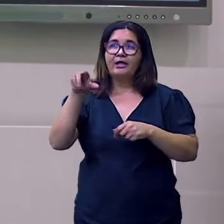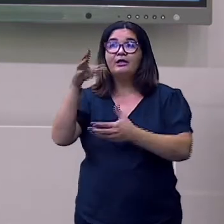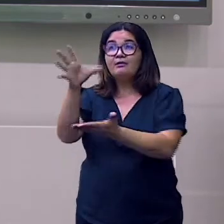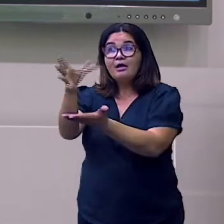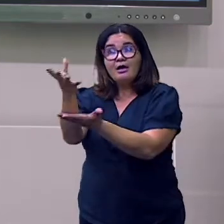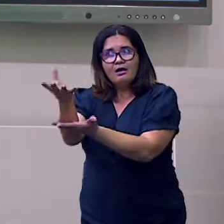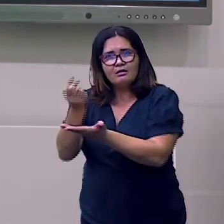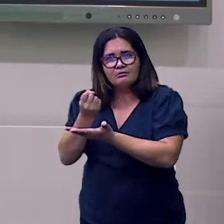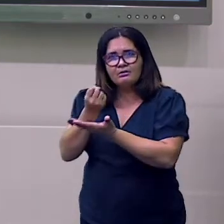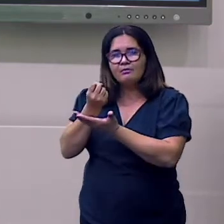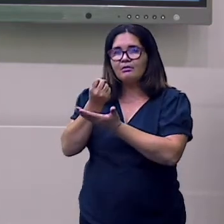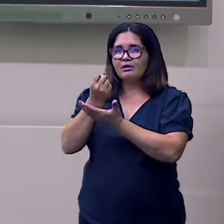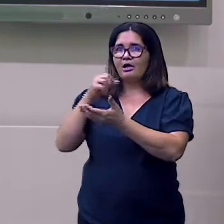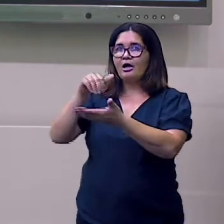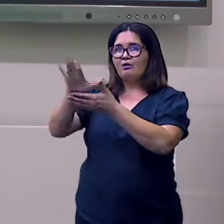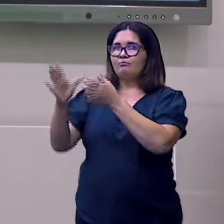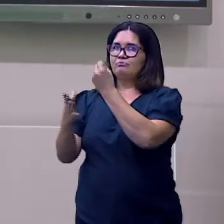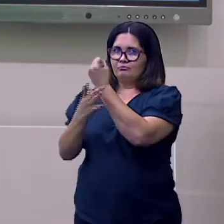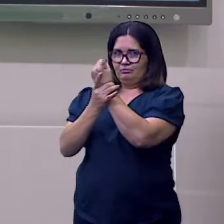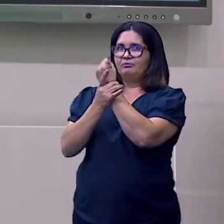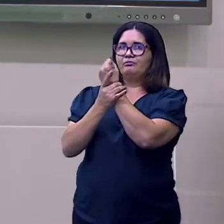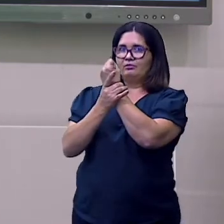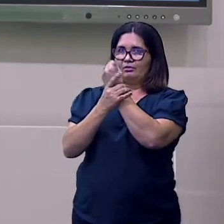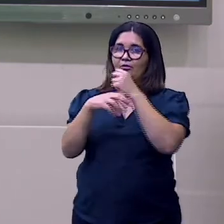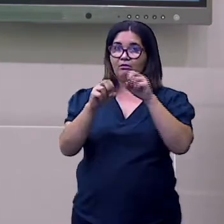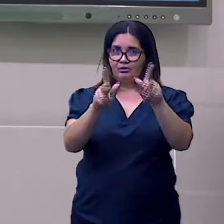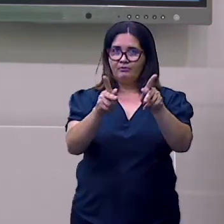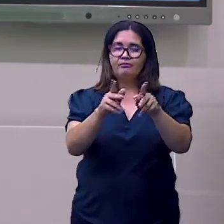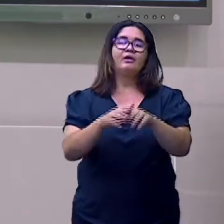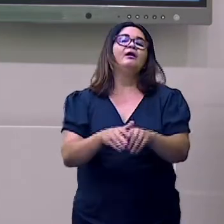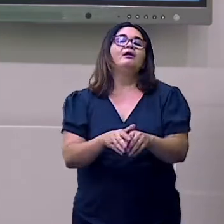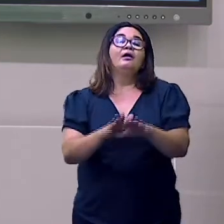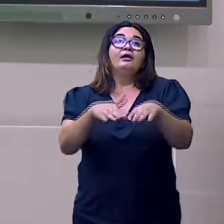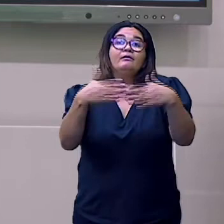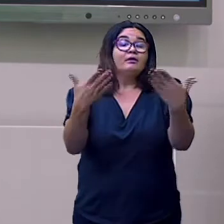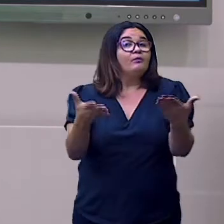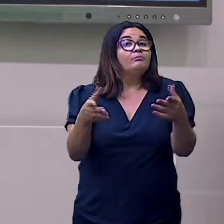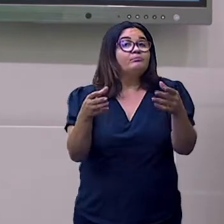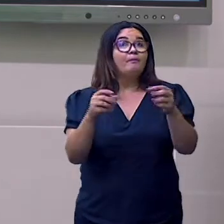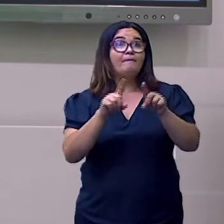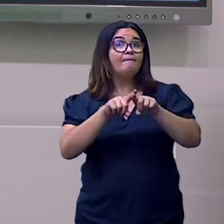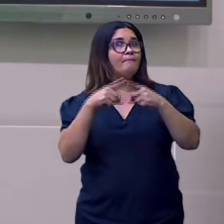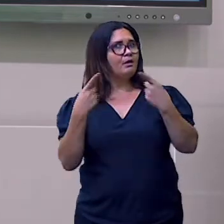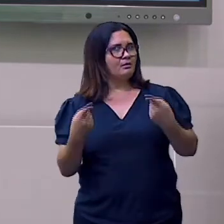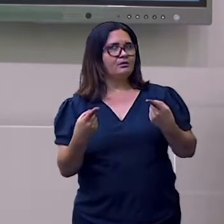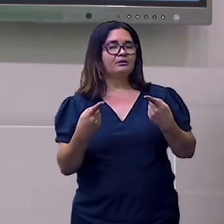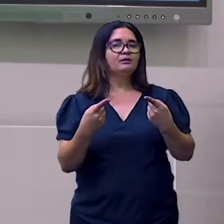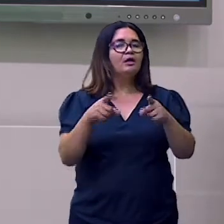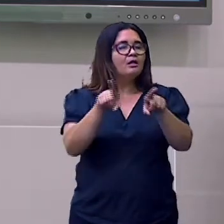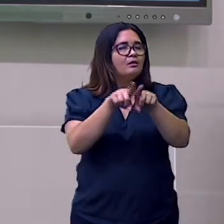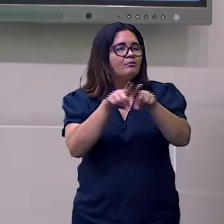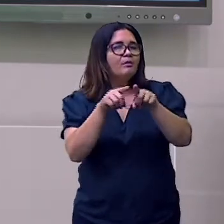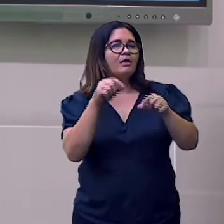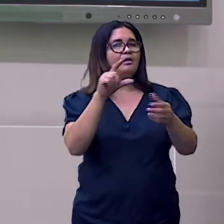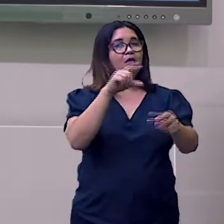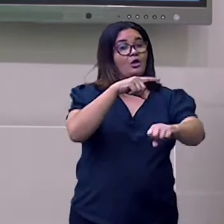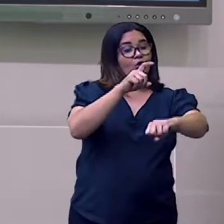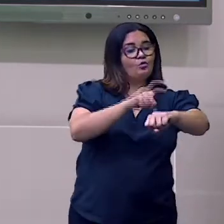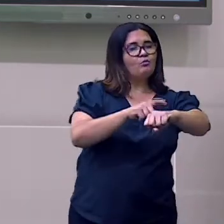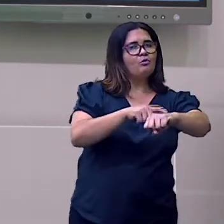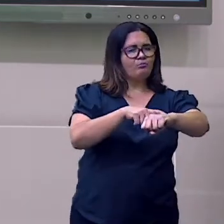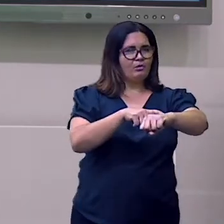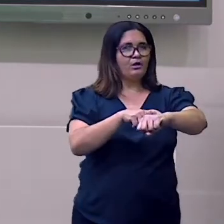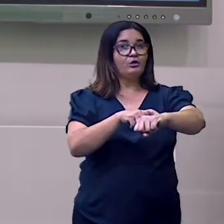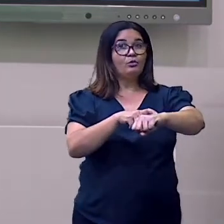verbas rescisórias, no caso, o acerto, devem ser pagas no prazo máximo